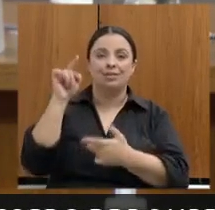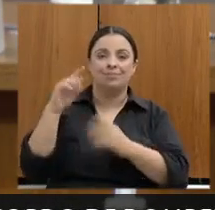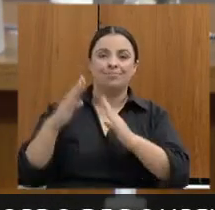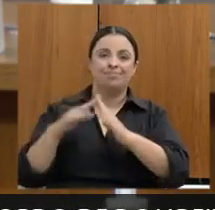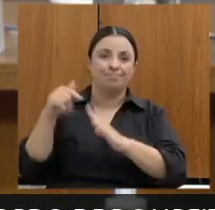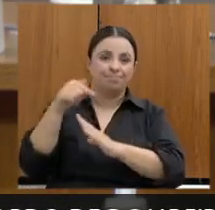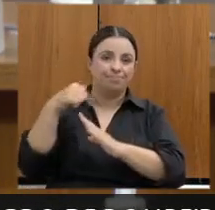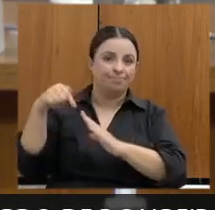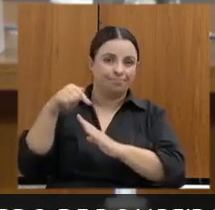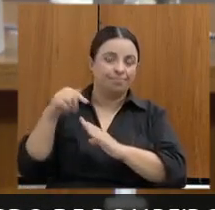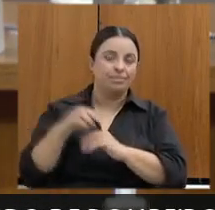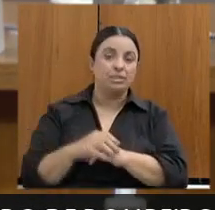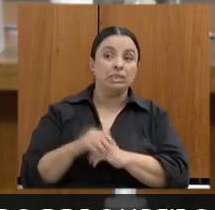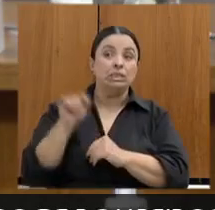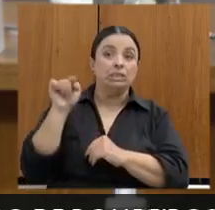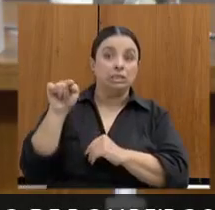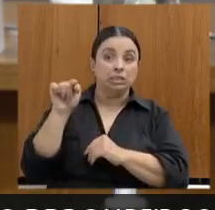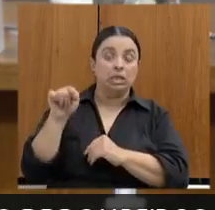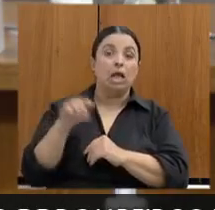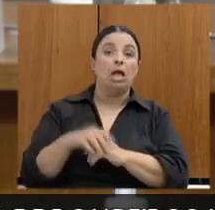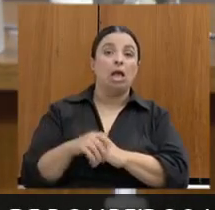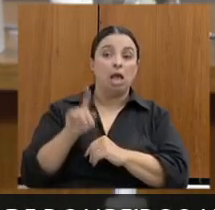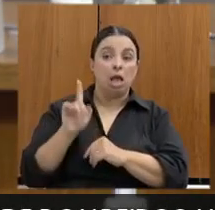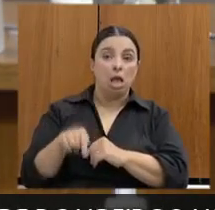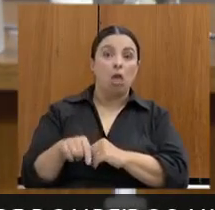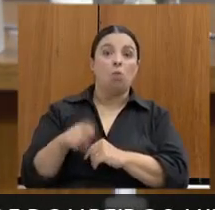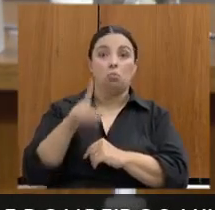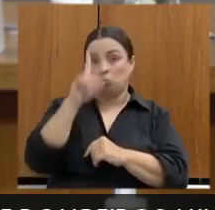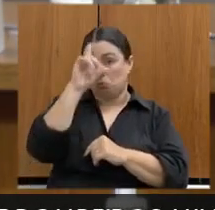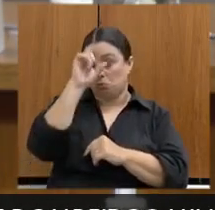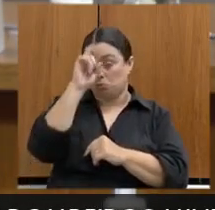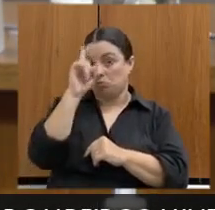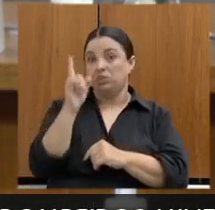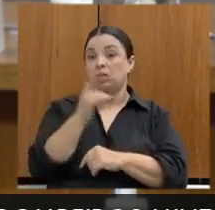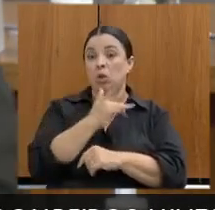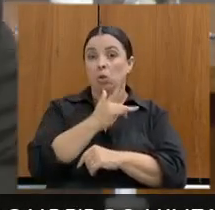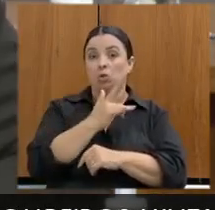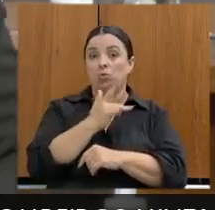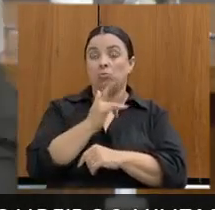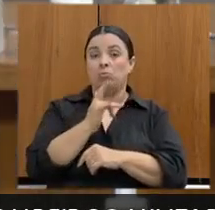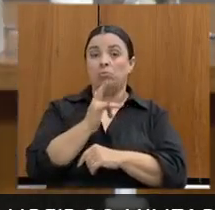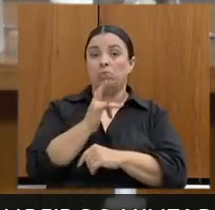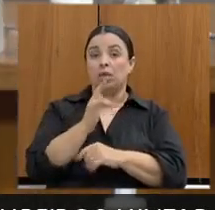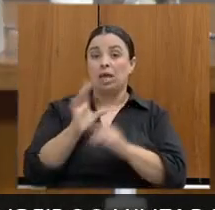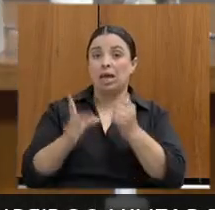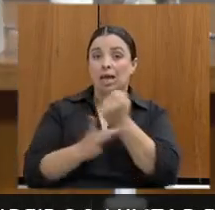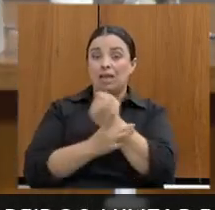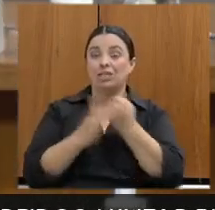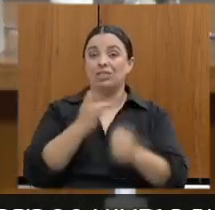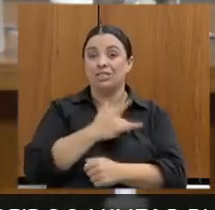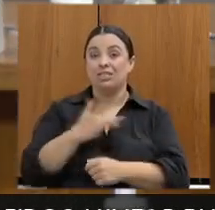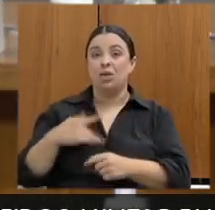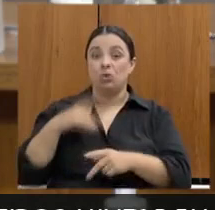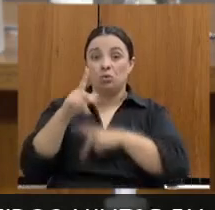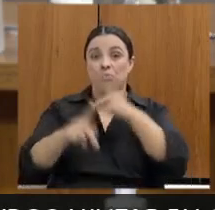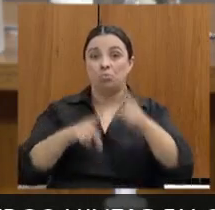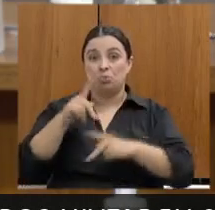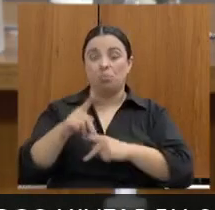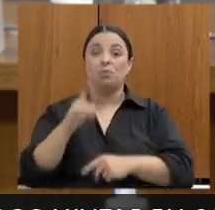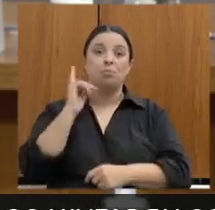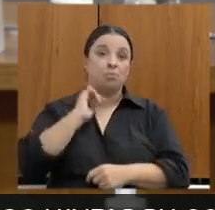Santa Casa é um aparelho de saúde pública fundamental para todos os mineiros